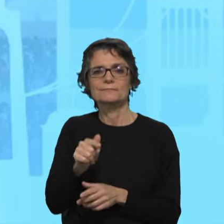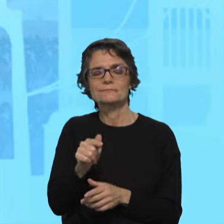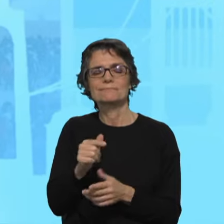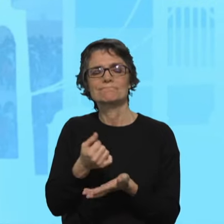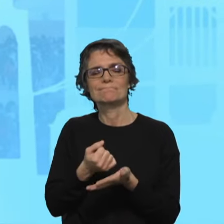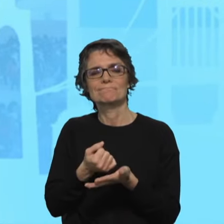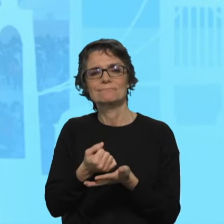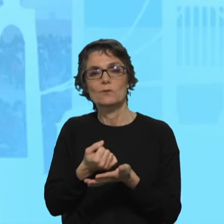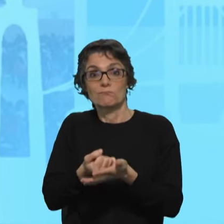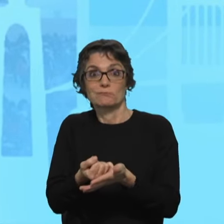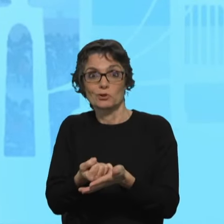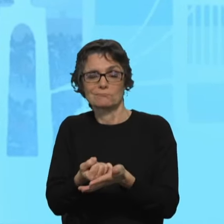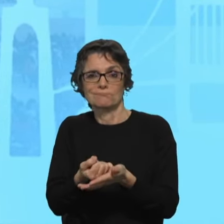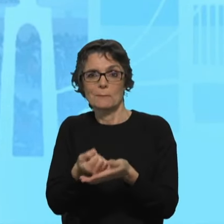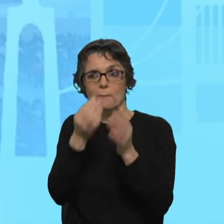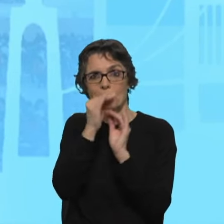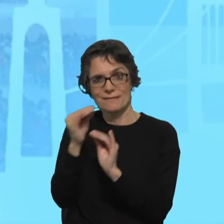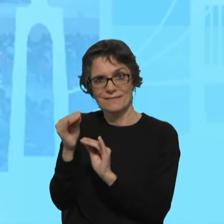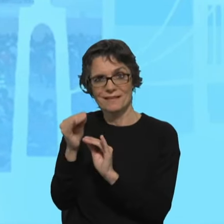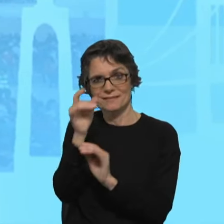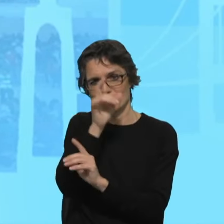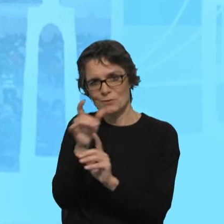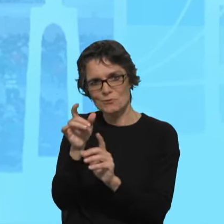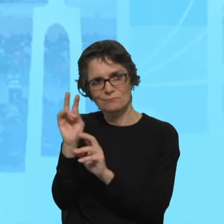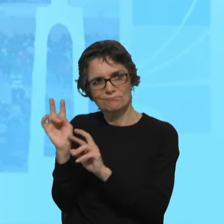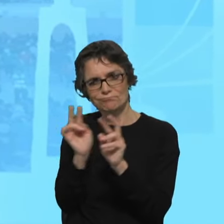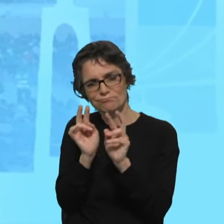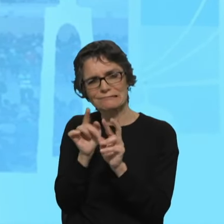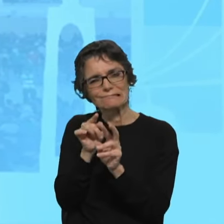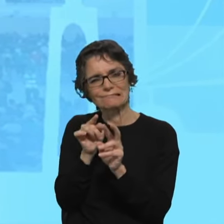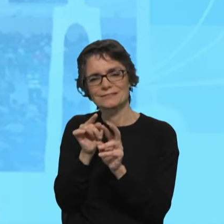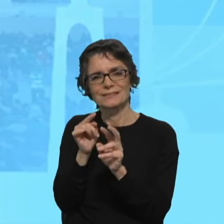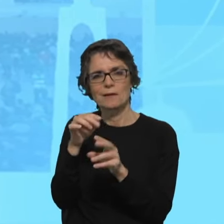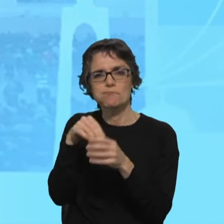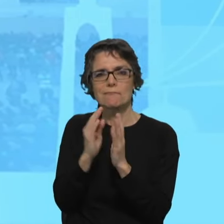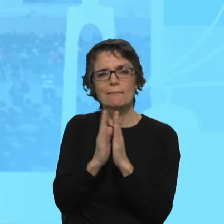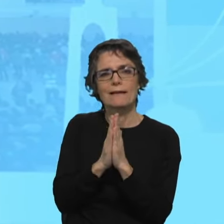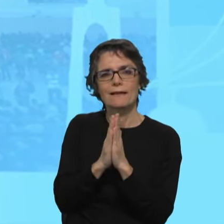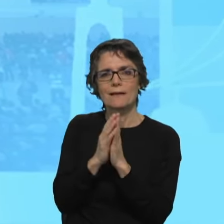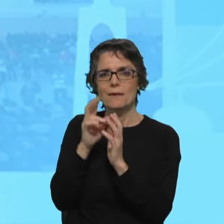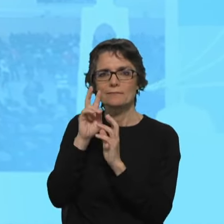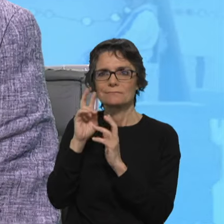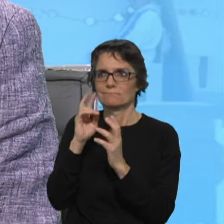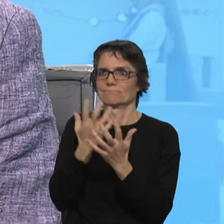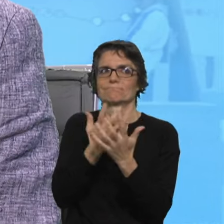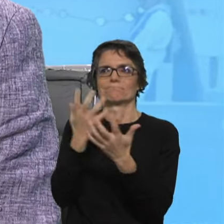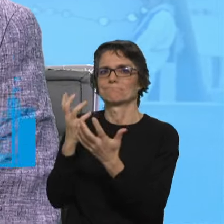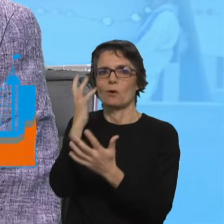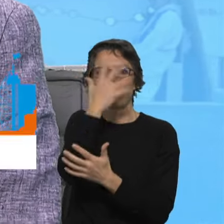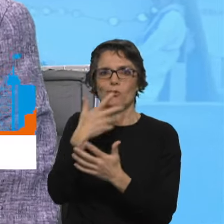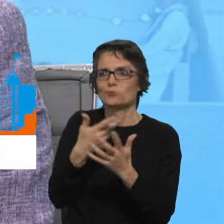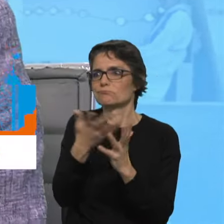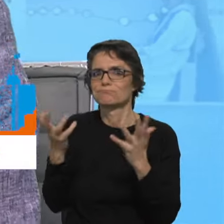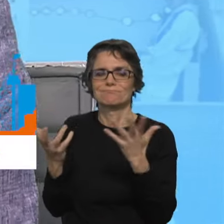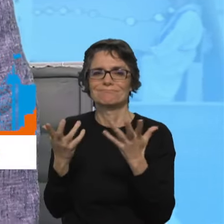pedagógico, digamos assim, para toda aquela população que, não estando propriamente dentro da igreja, acaba por viver um momento celebrativo também no exterior.